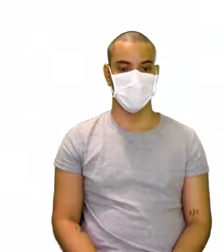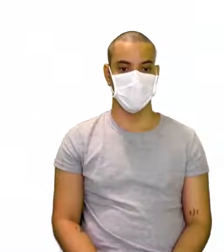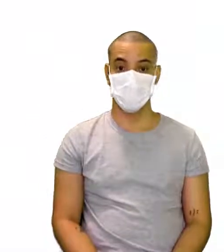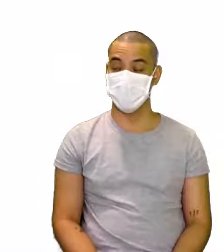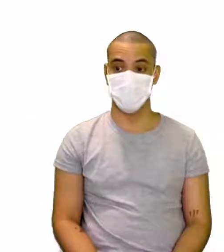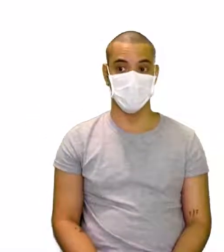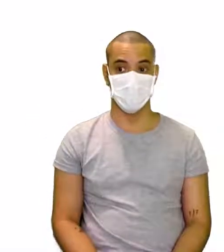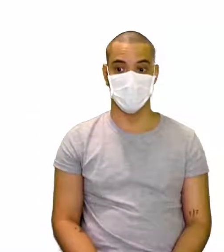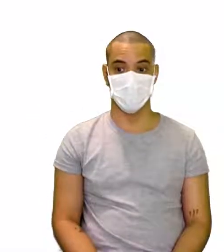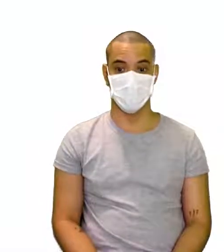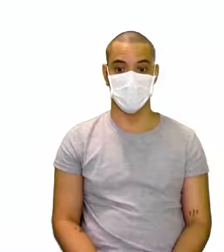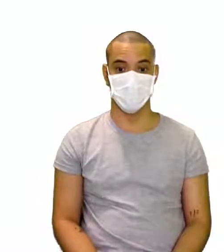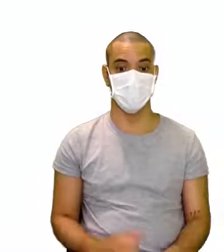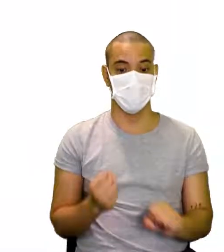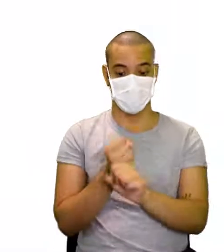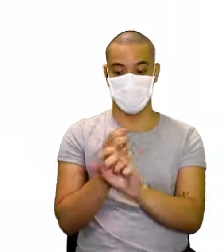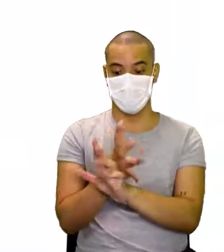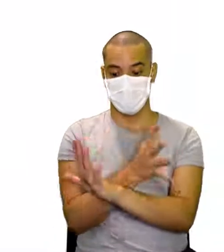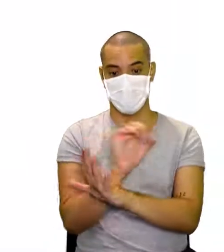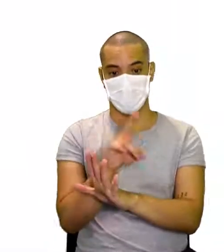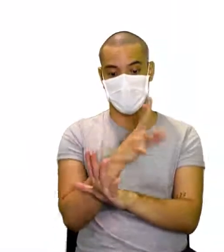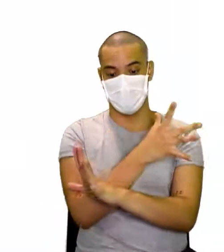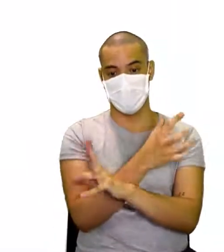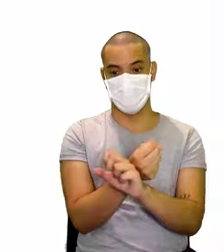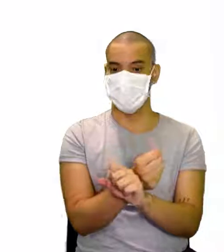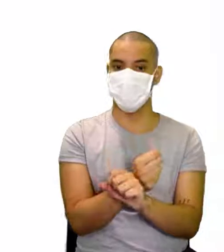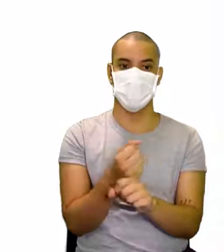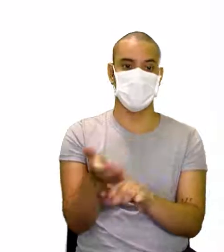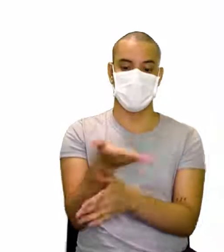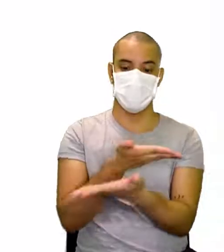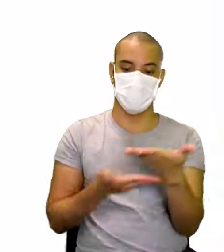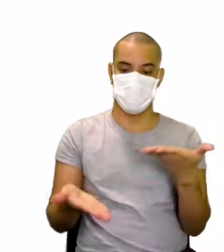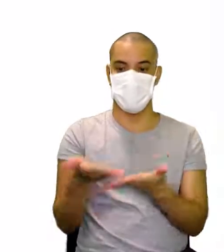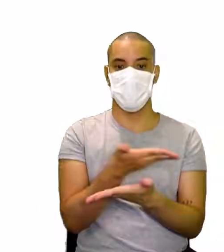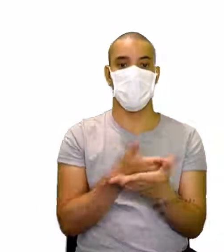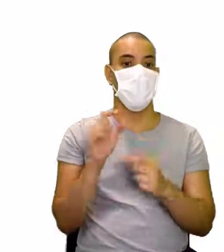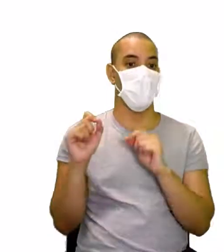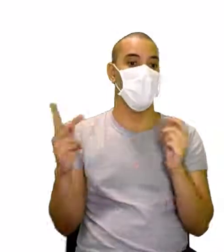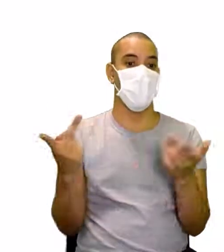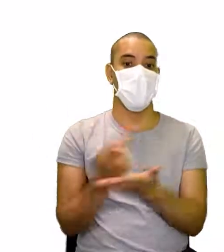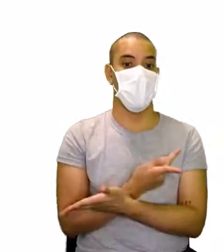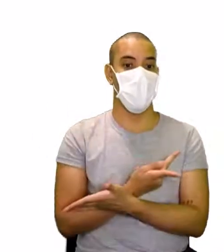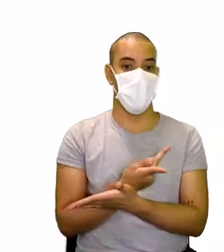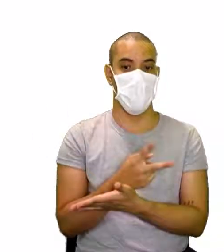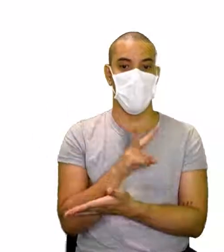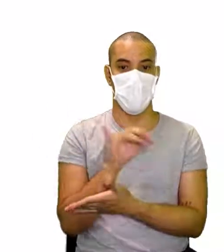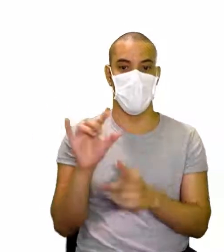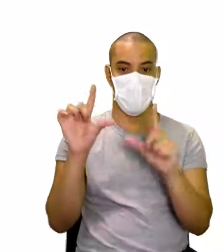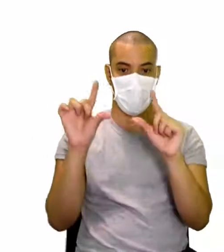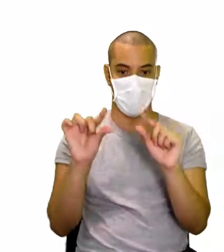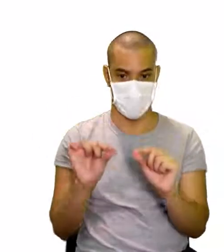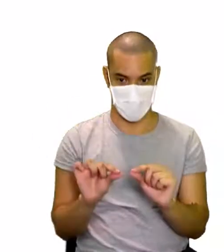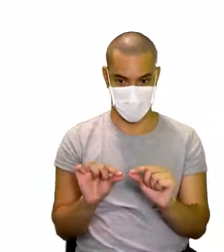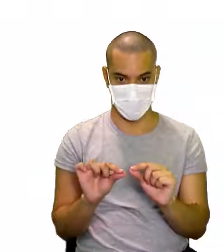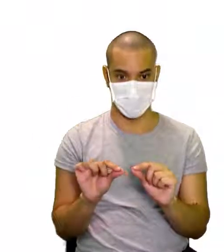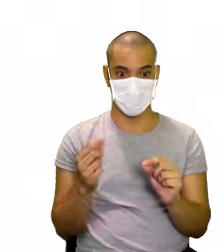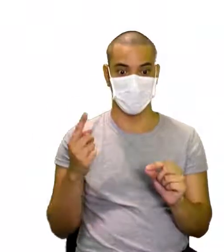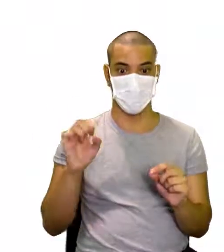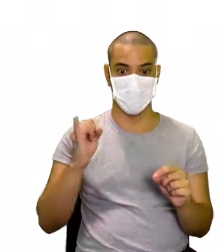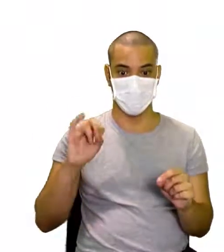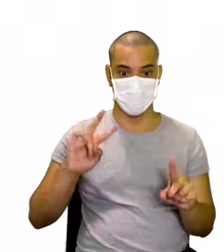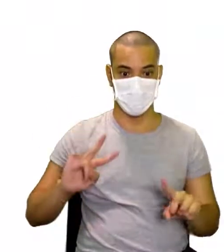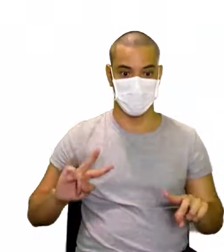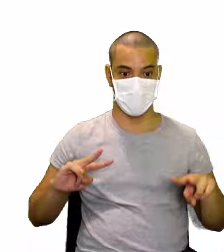atração, pessoal, ou com essa repulsão, nesse caso aqui, com essa interação? Ela vai fazer o quê? Vai diminuir. Então, se eu dobrar a